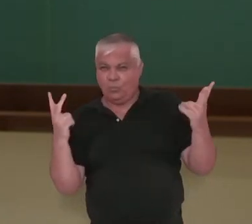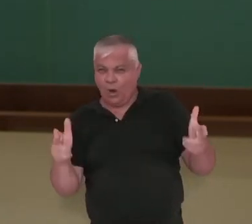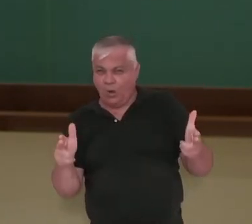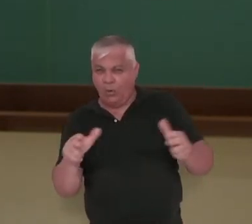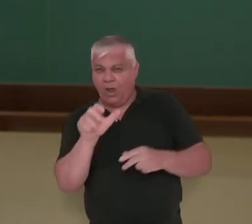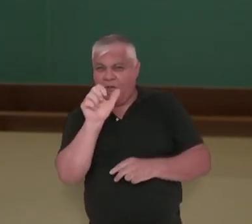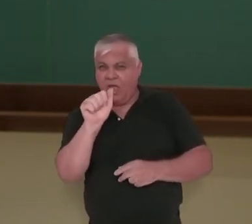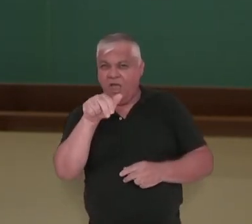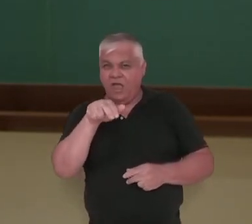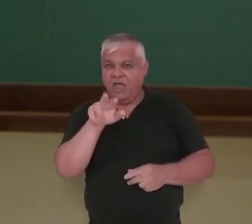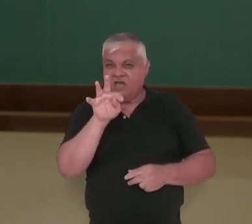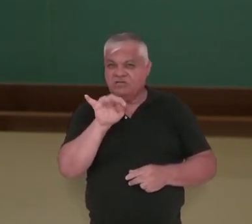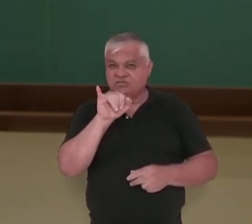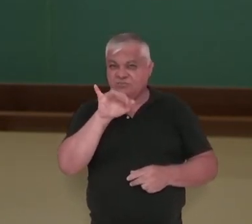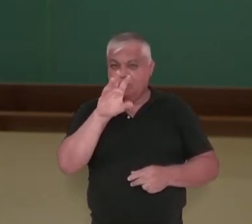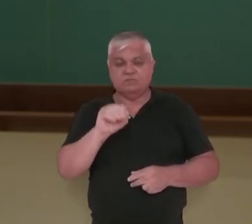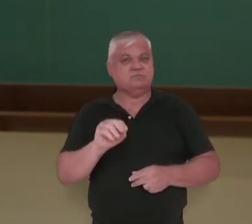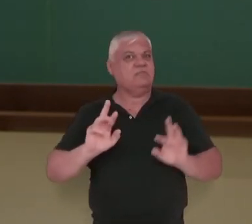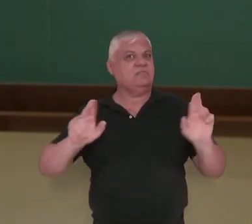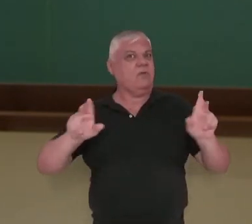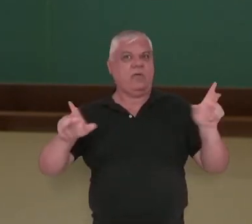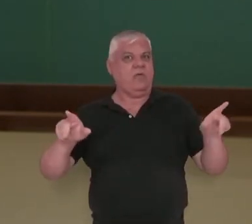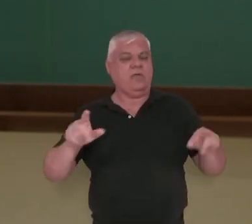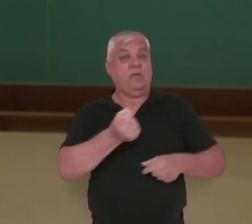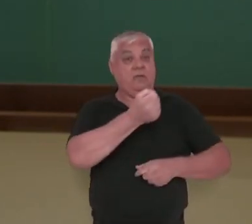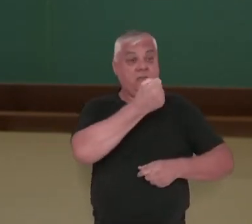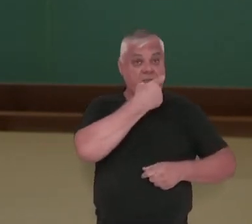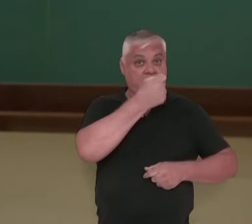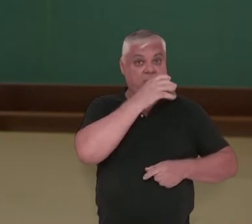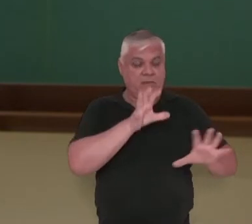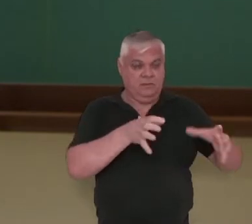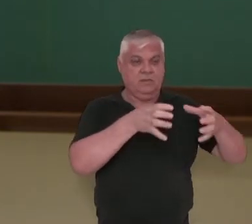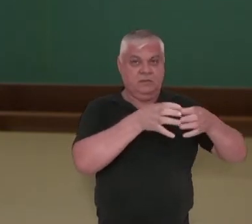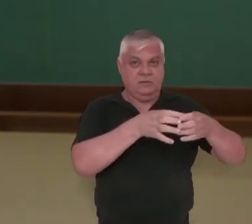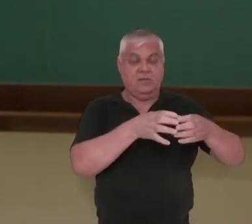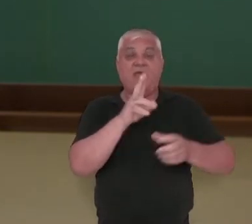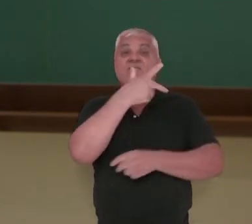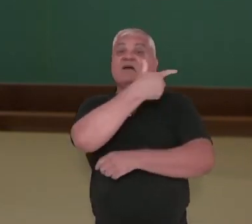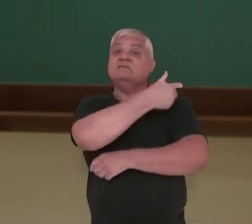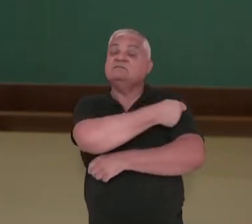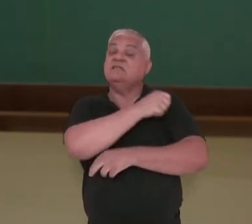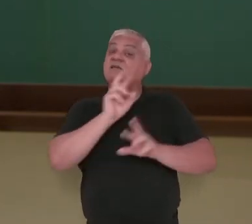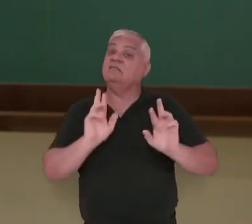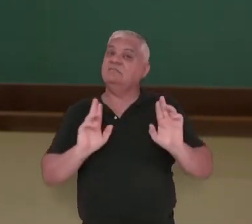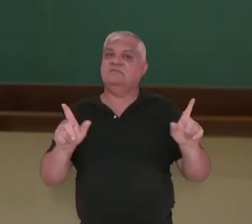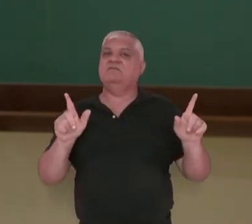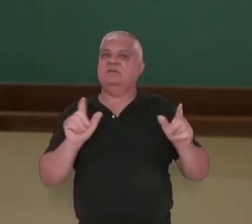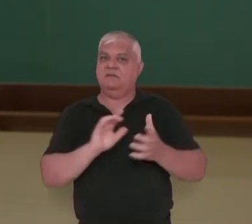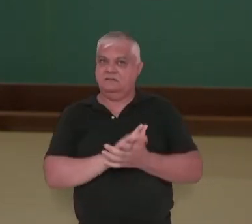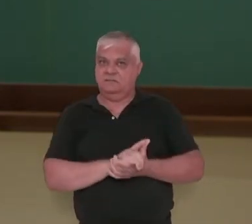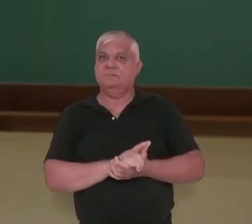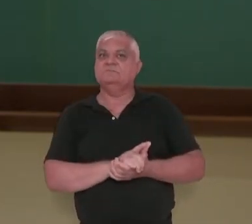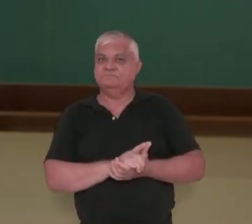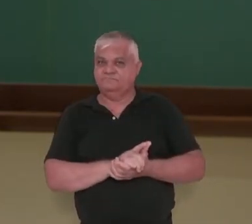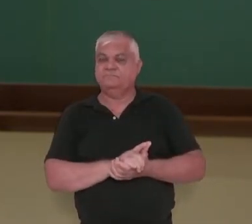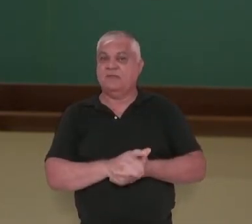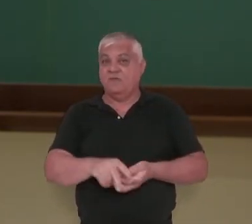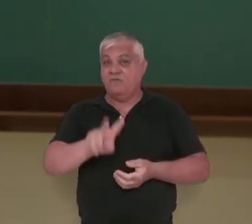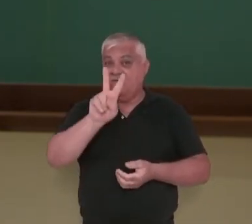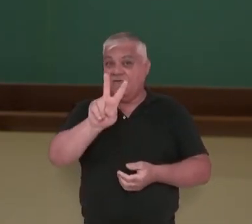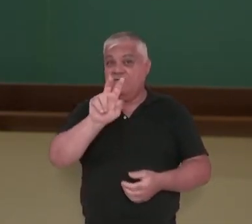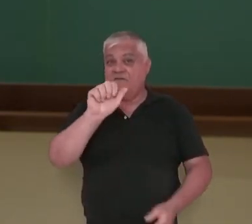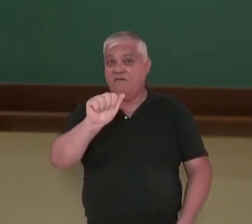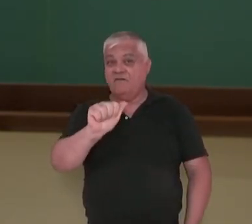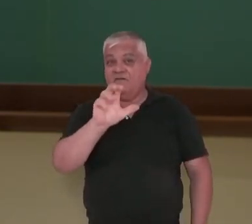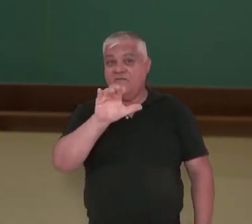que antibióticos? Não. Nós temos que ter isso muito esclarecido. Esse entendimento tem que estar